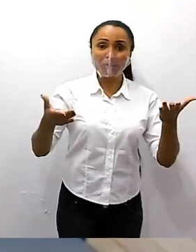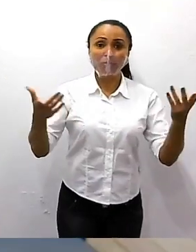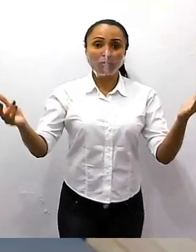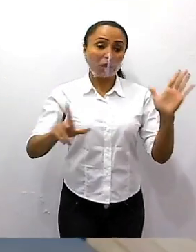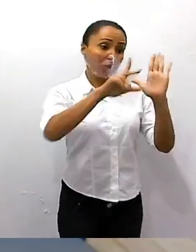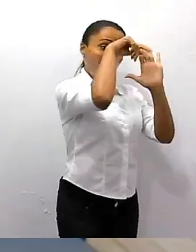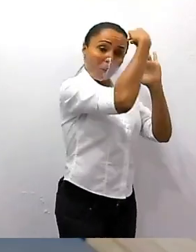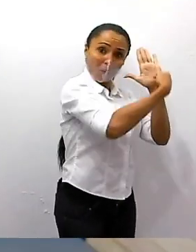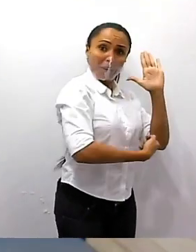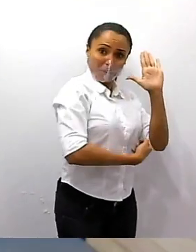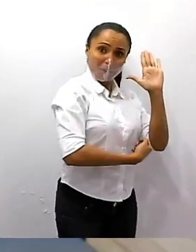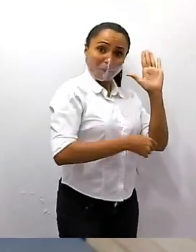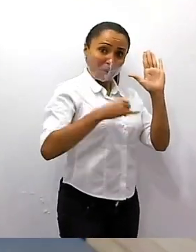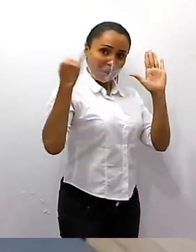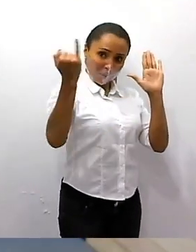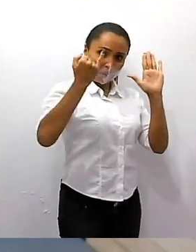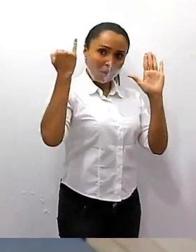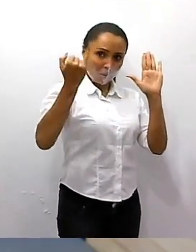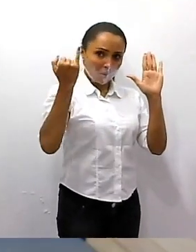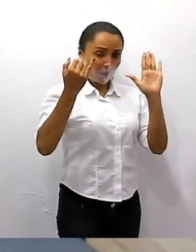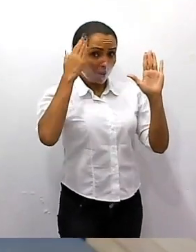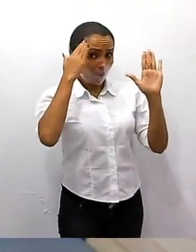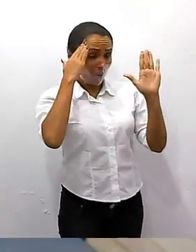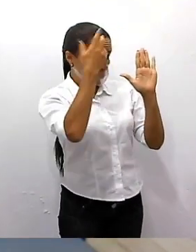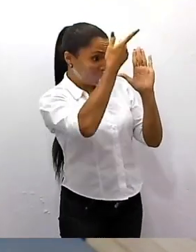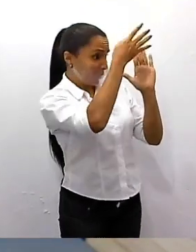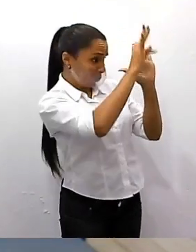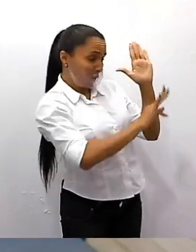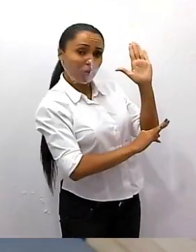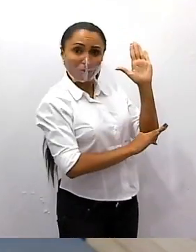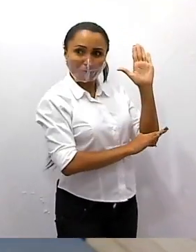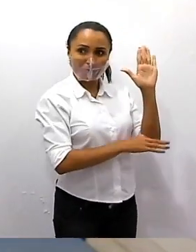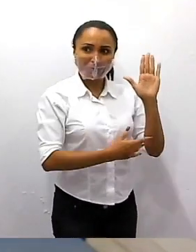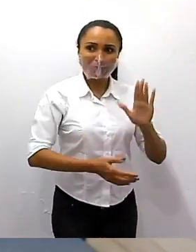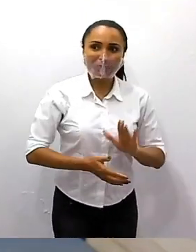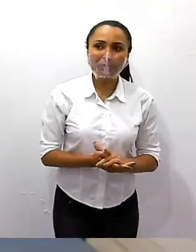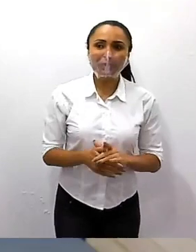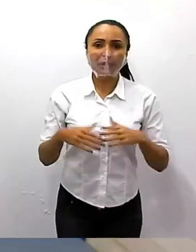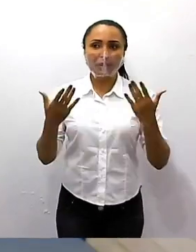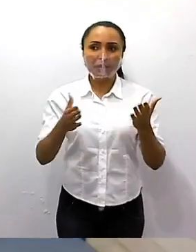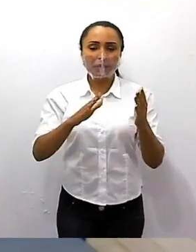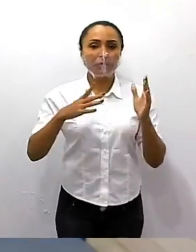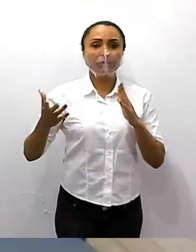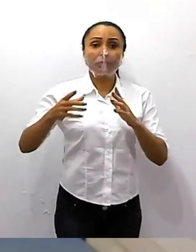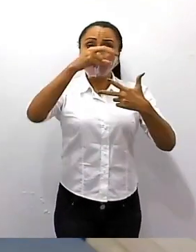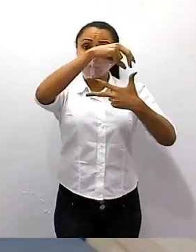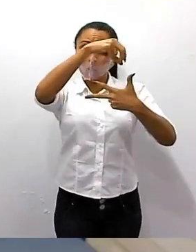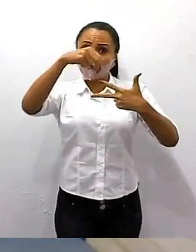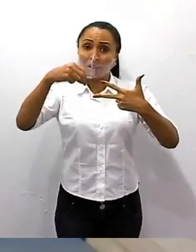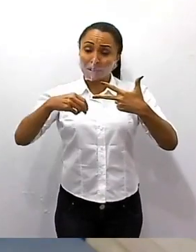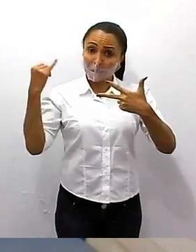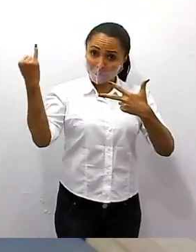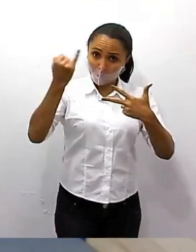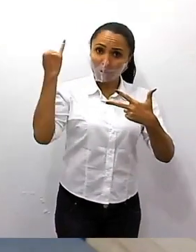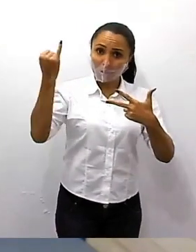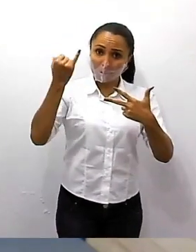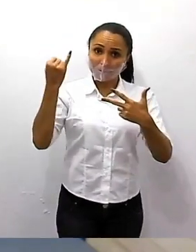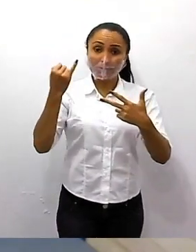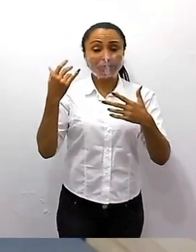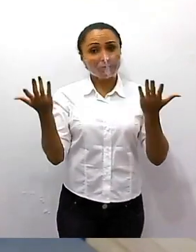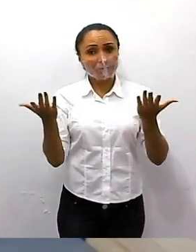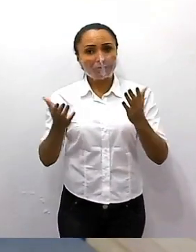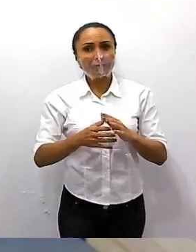é importantíssimo e interpretação de texto. O Enem é uma prova que gira em torno de interpretação, isso é